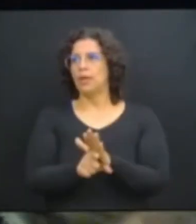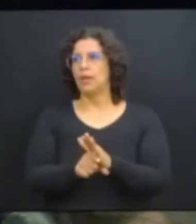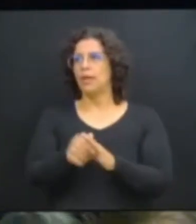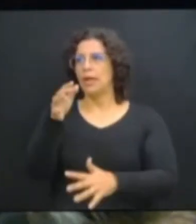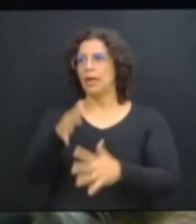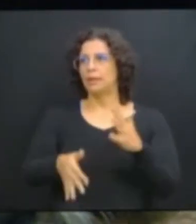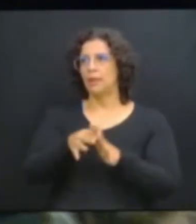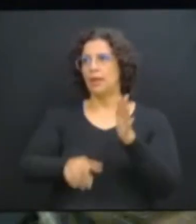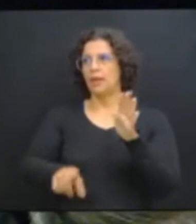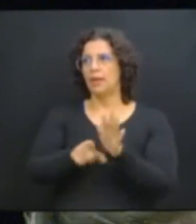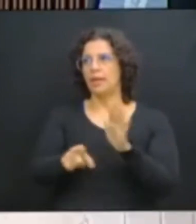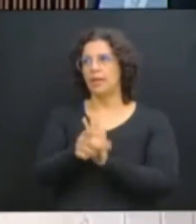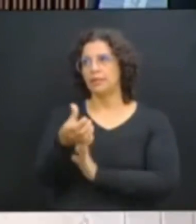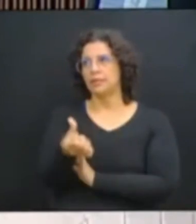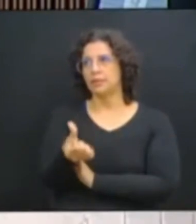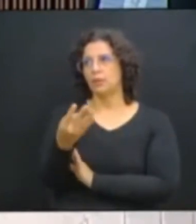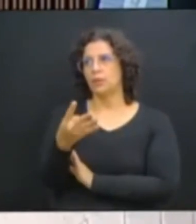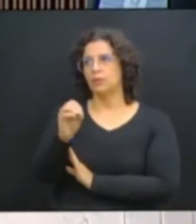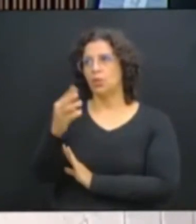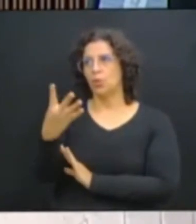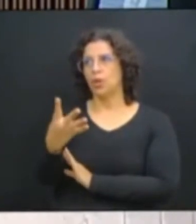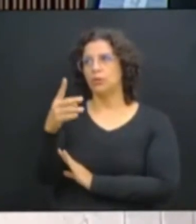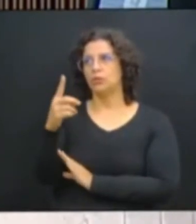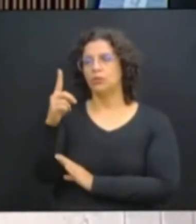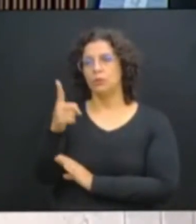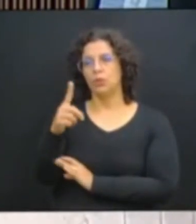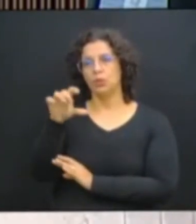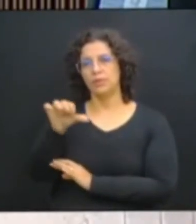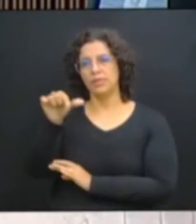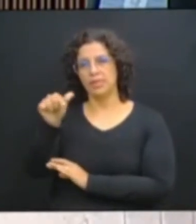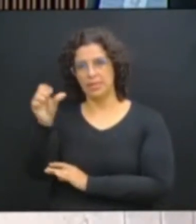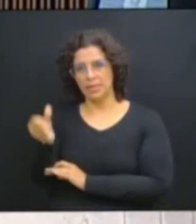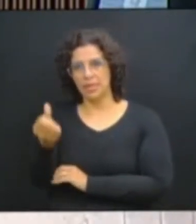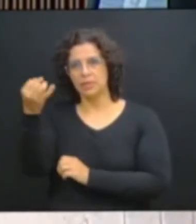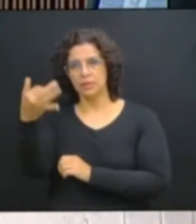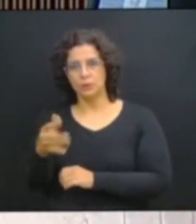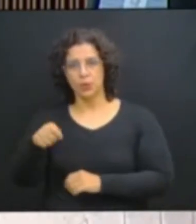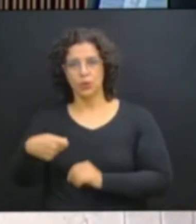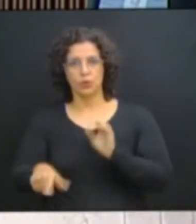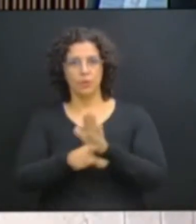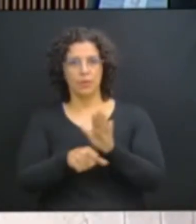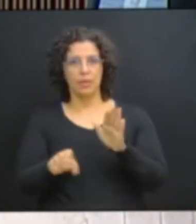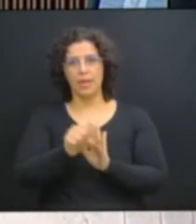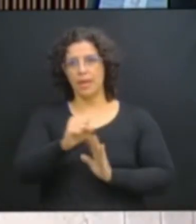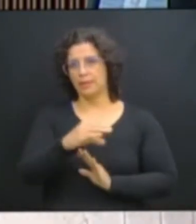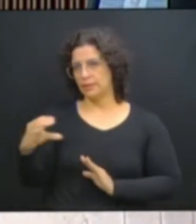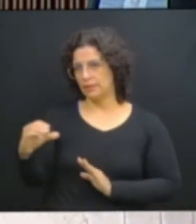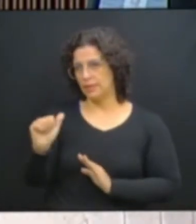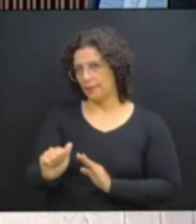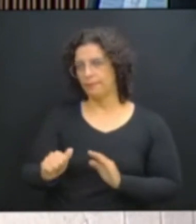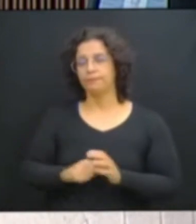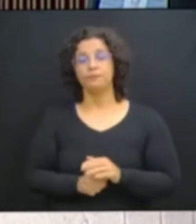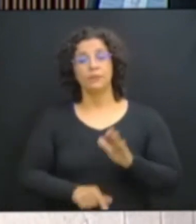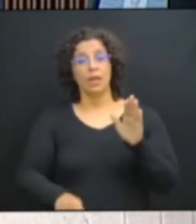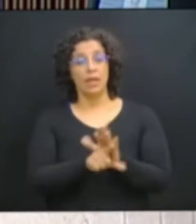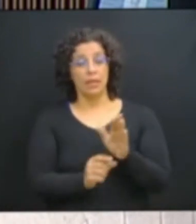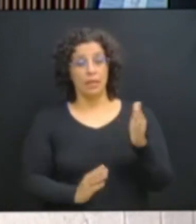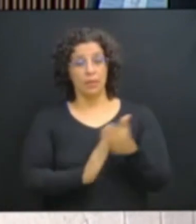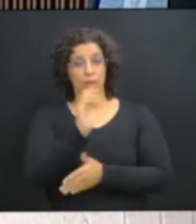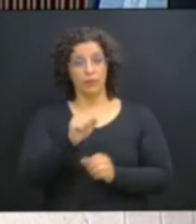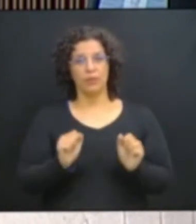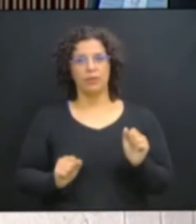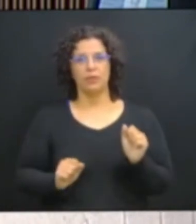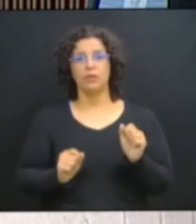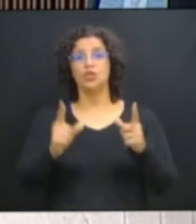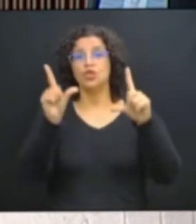Federal 6404 de 76, que trata das leis das SAs. Ou seja, a lei aqui aprovada reduz